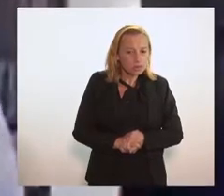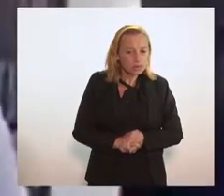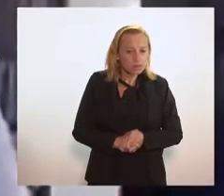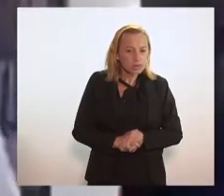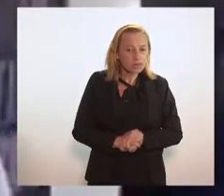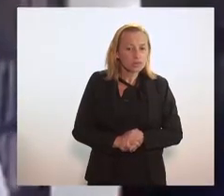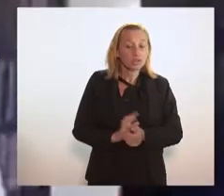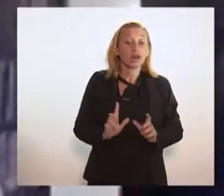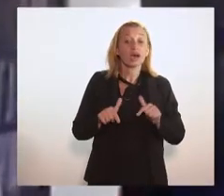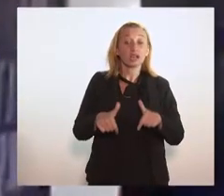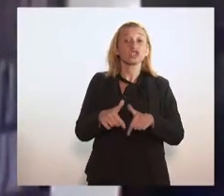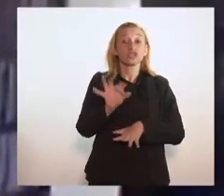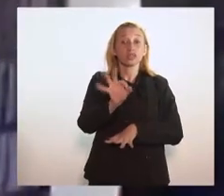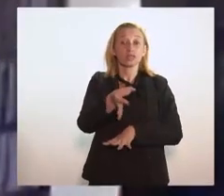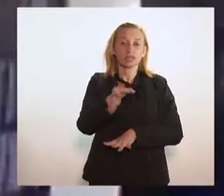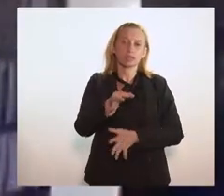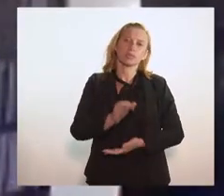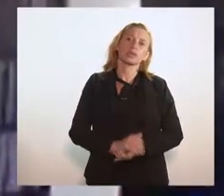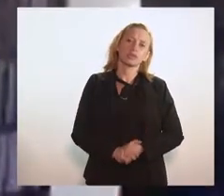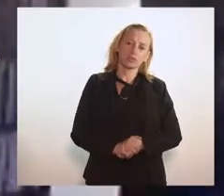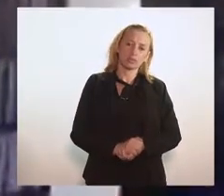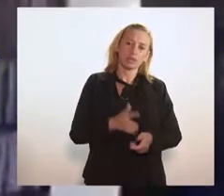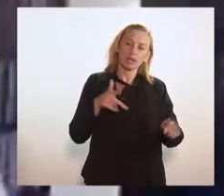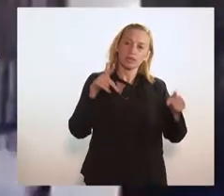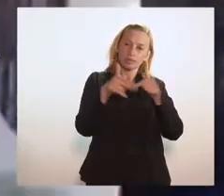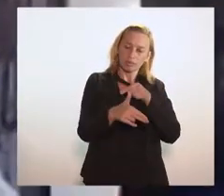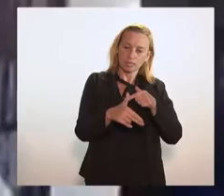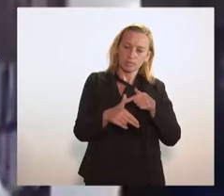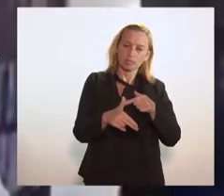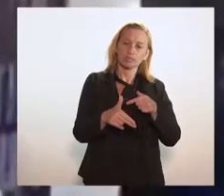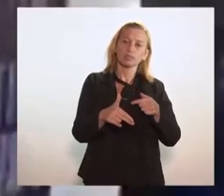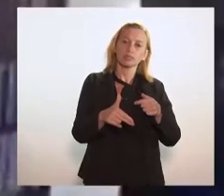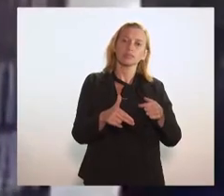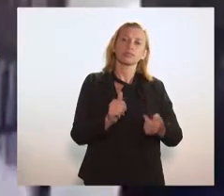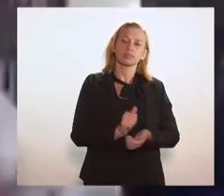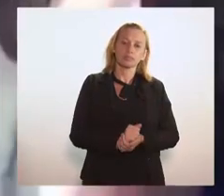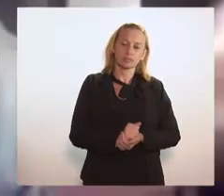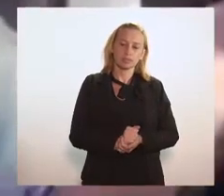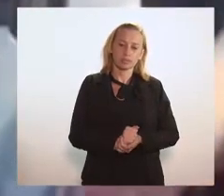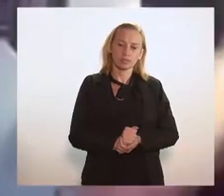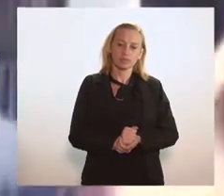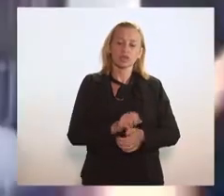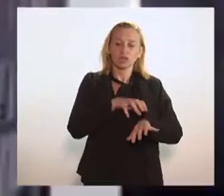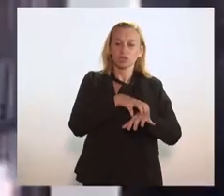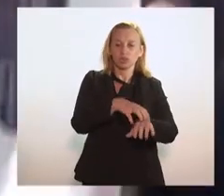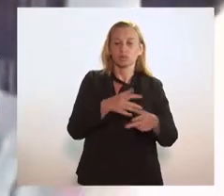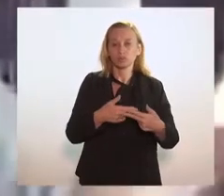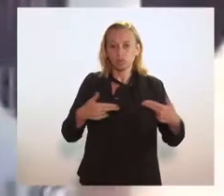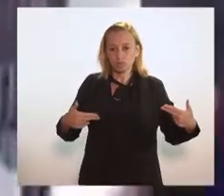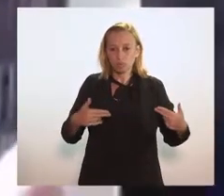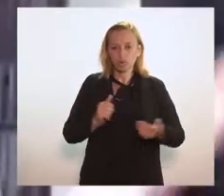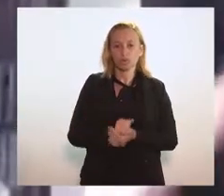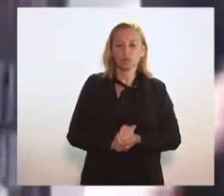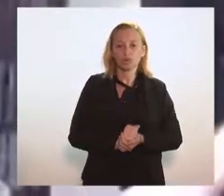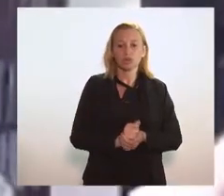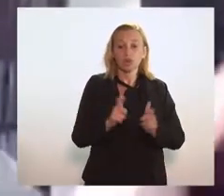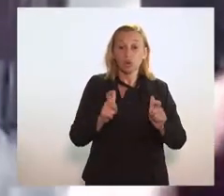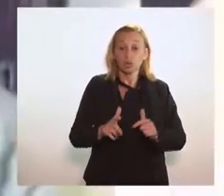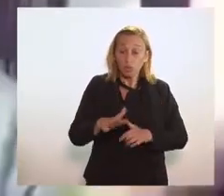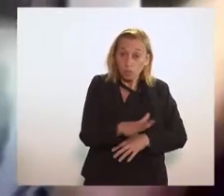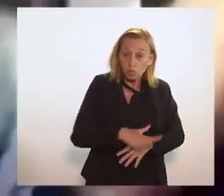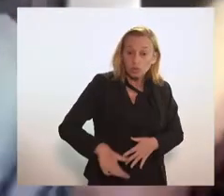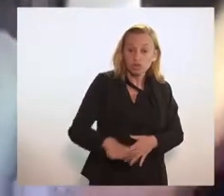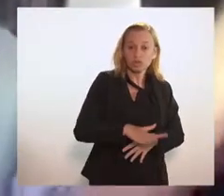venham a funcionar de fato para impedir que nos transportes sejam, digamos, o espaço